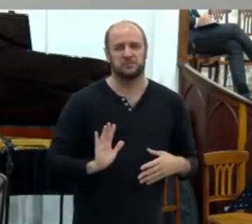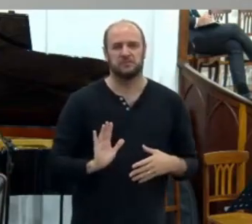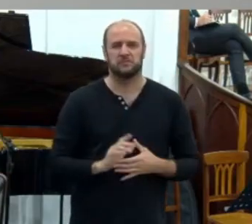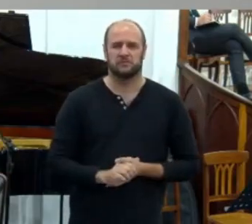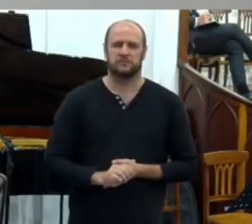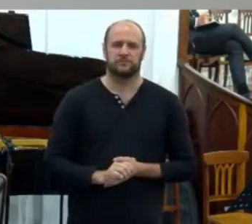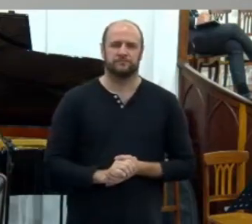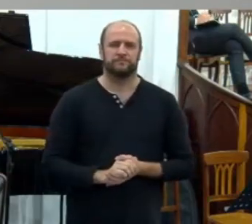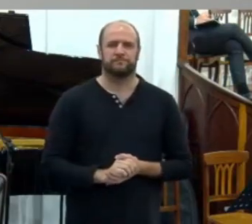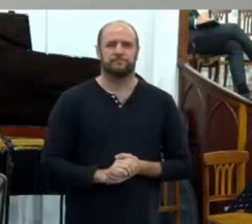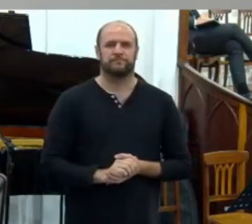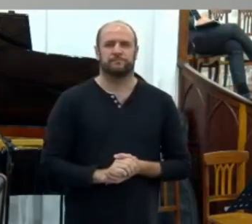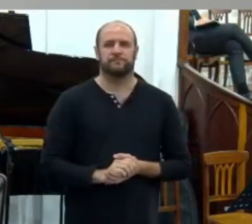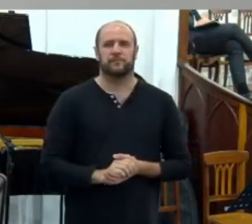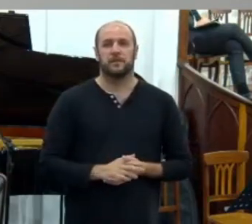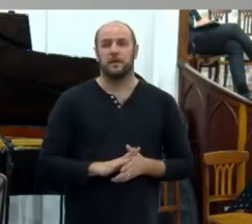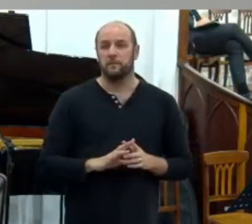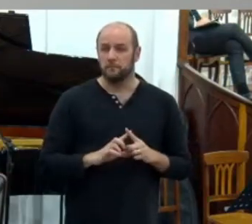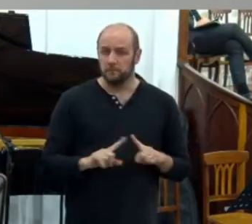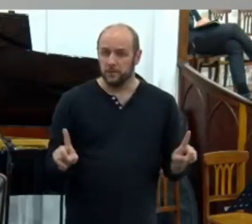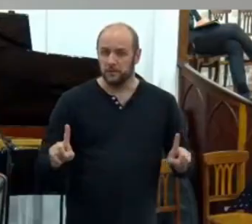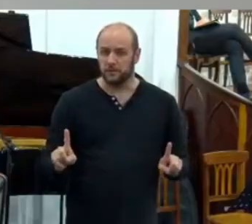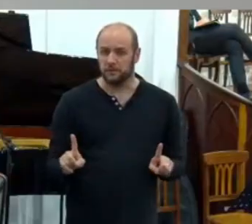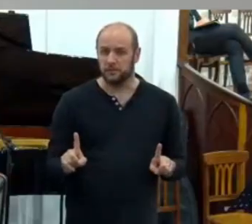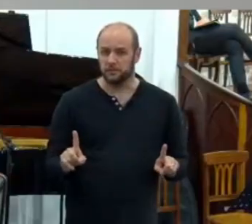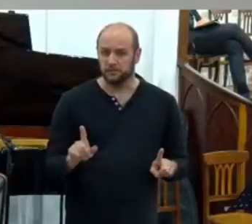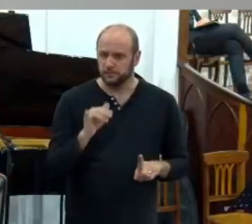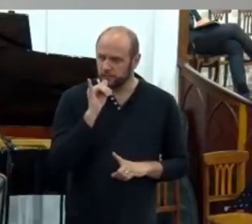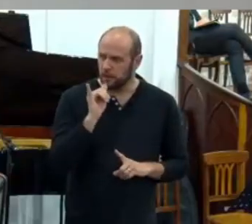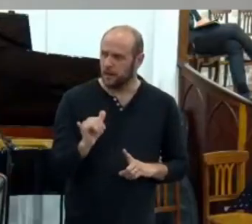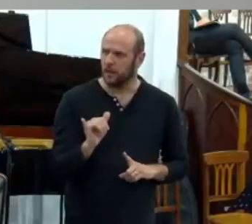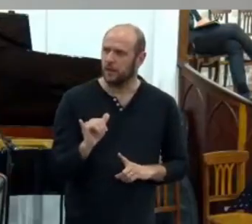E eu estou dizendo que ao sermos